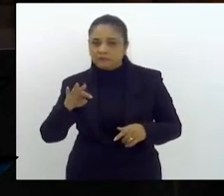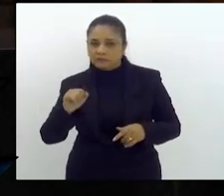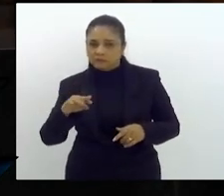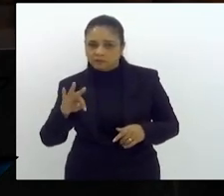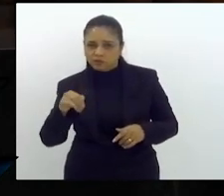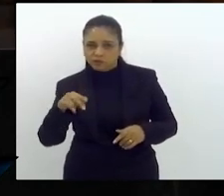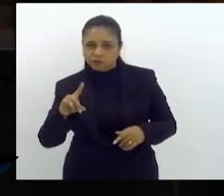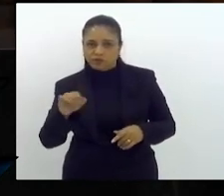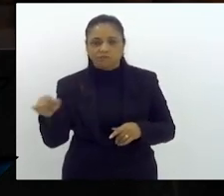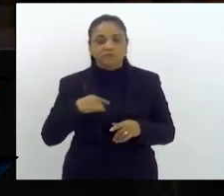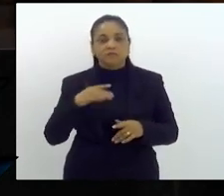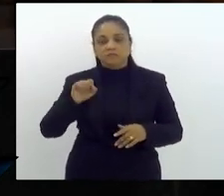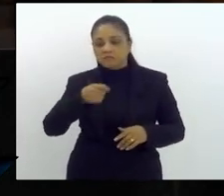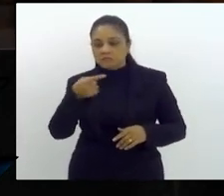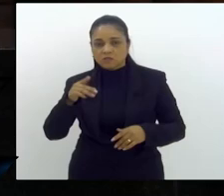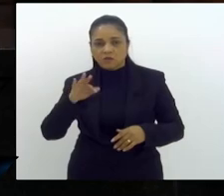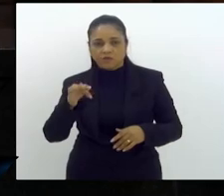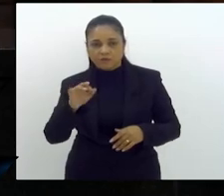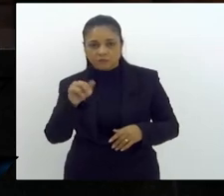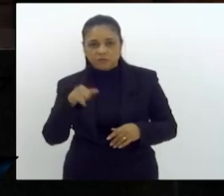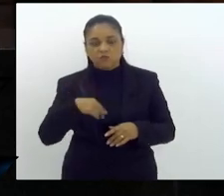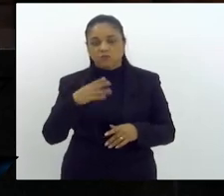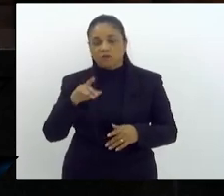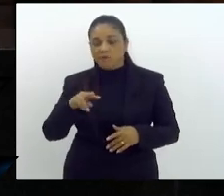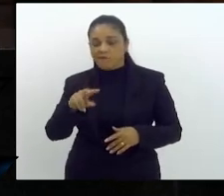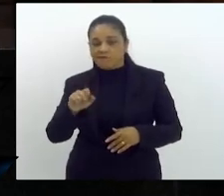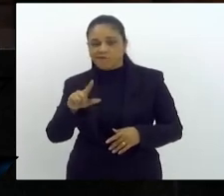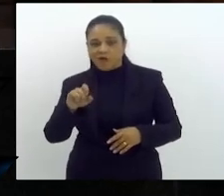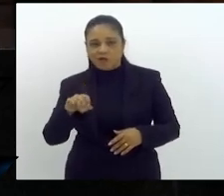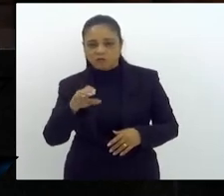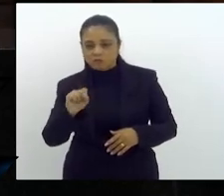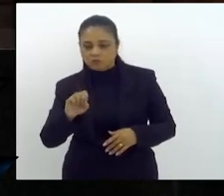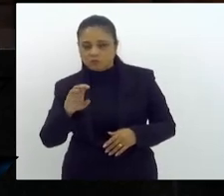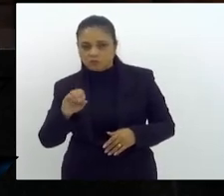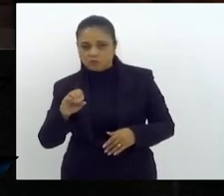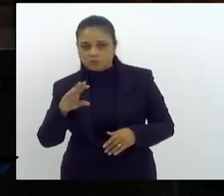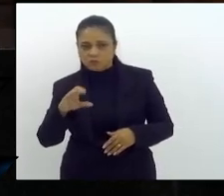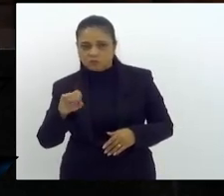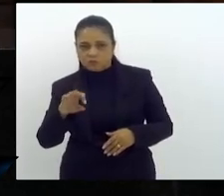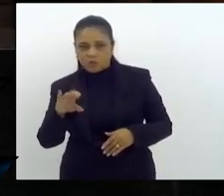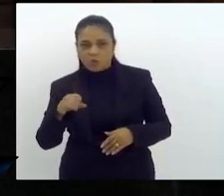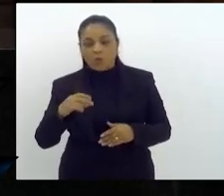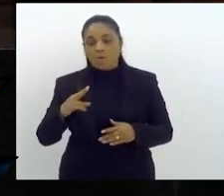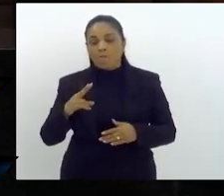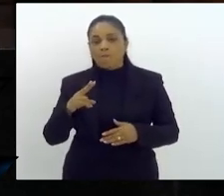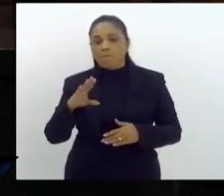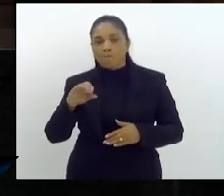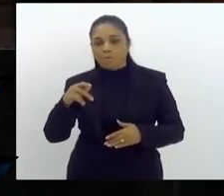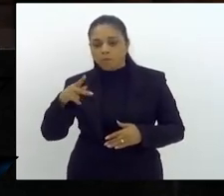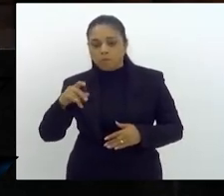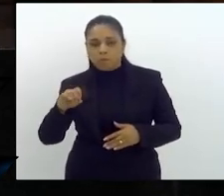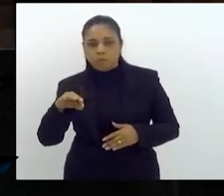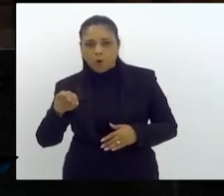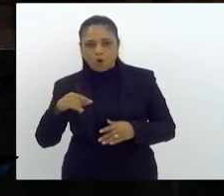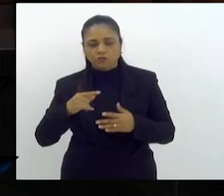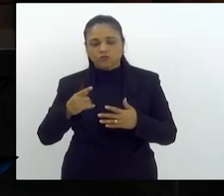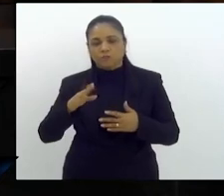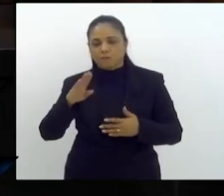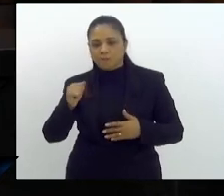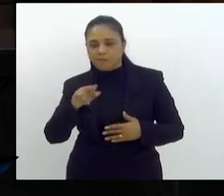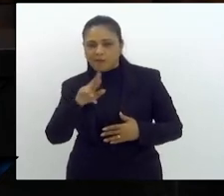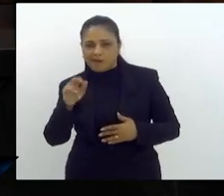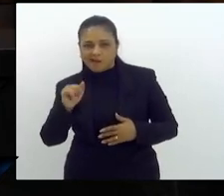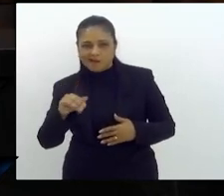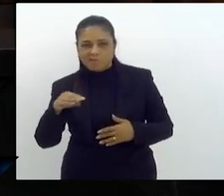São Francisco de Assis Vale do Sossego Point do arranha-céu Sumidouro bambuzal Barra Mansa